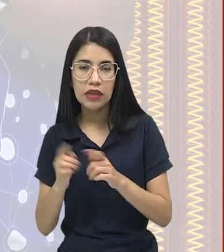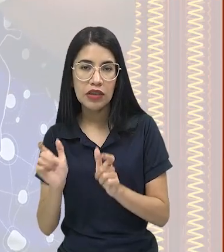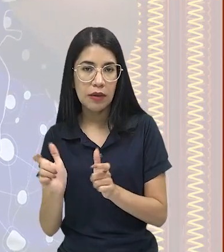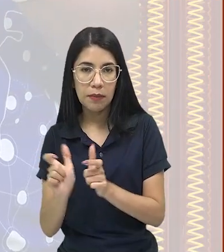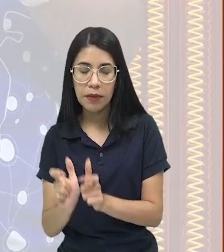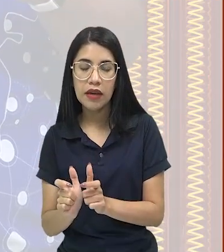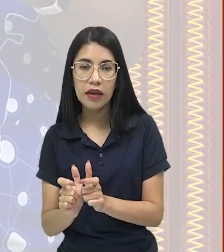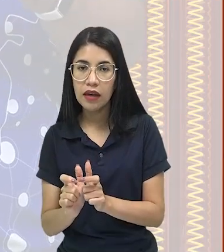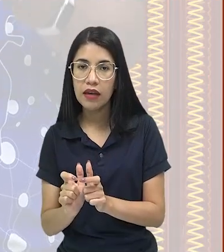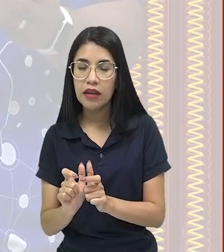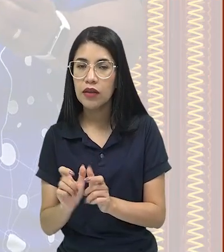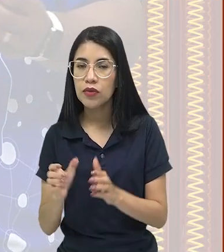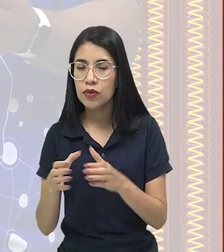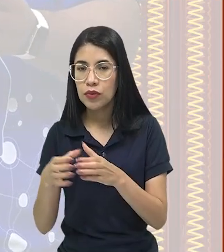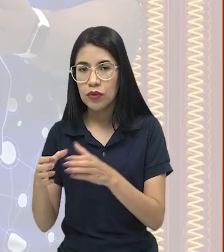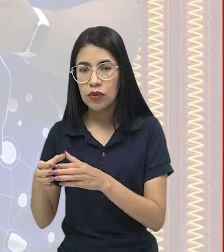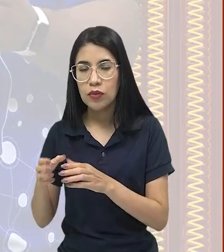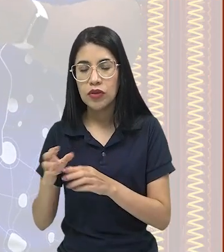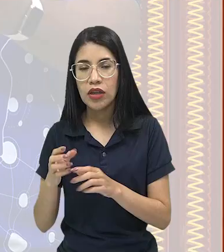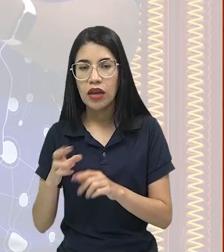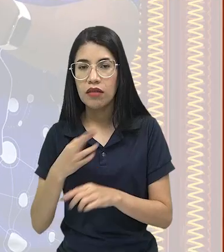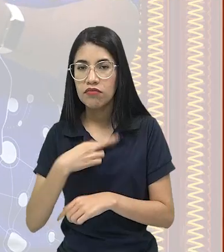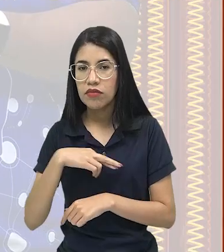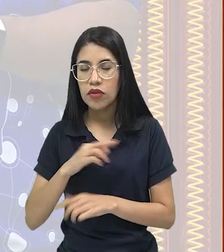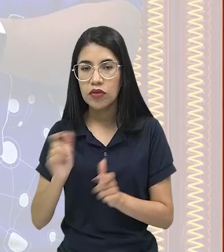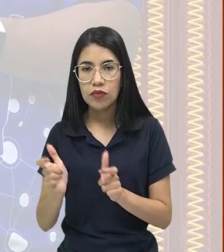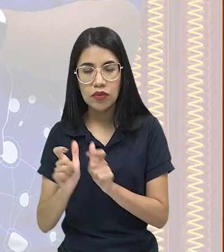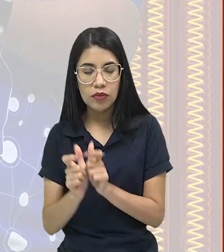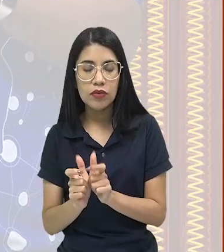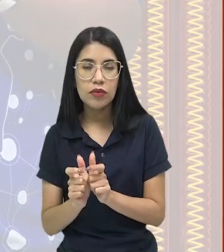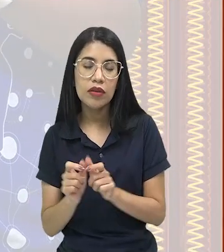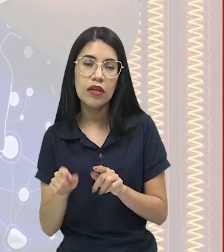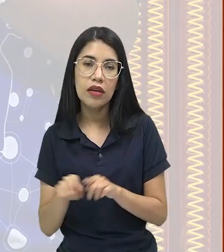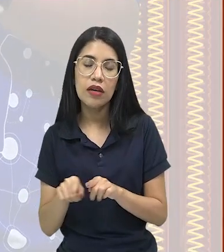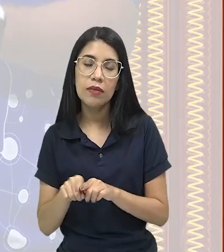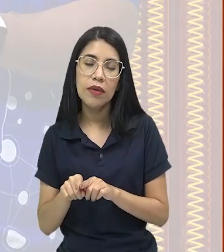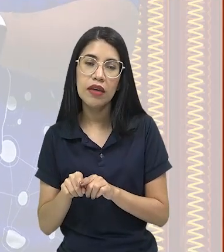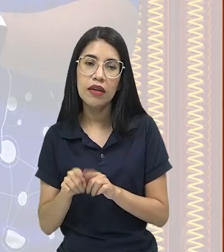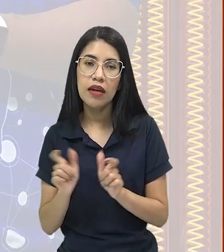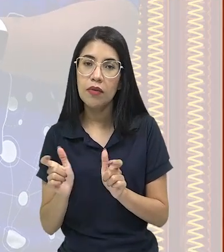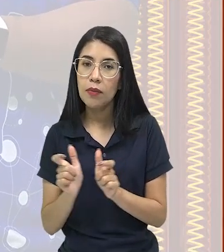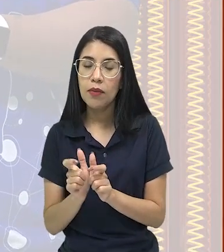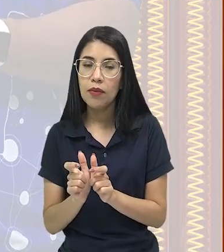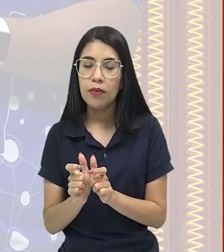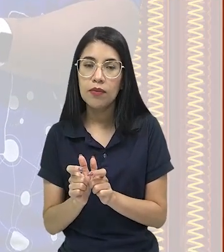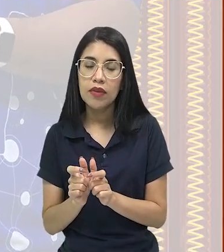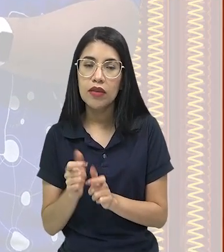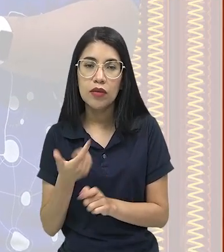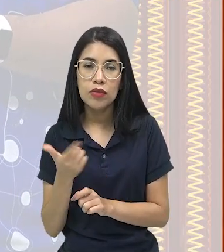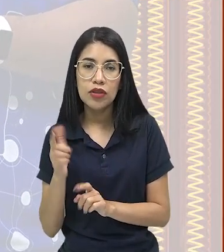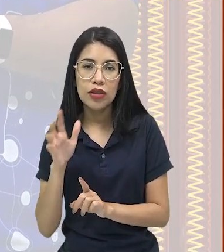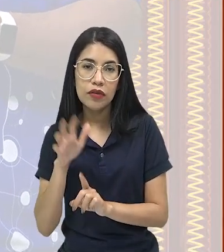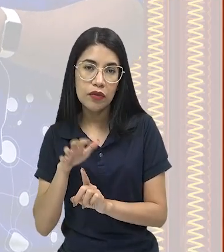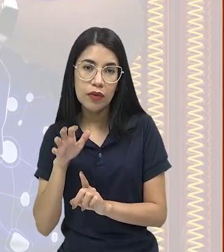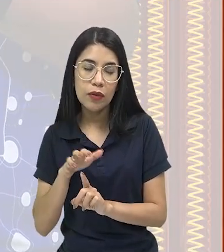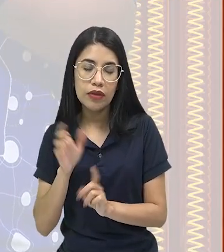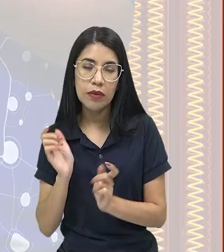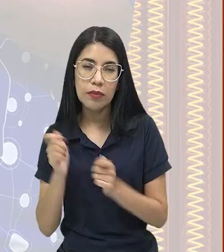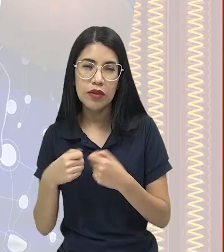outras companhias ali, religiosas, franciscanas e os capuchinhos, eram menores, então não tinham tanta força